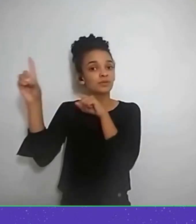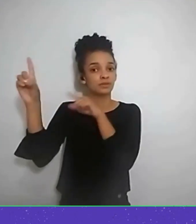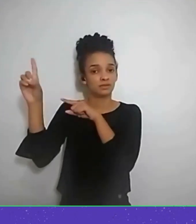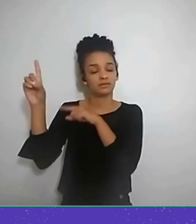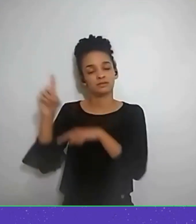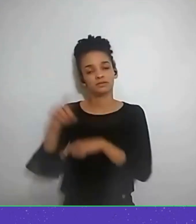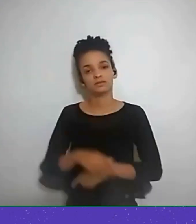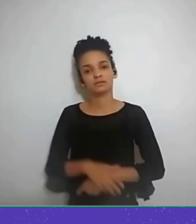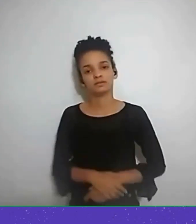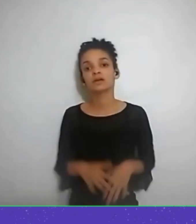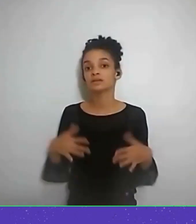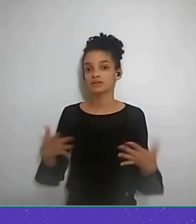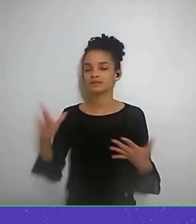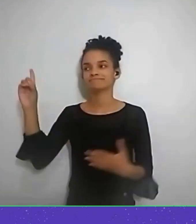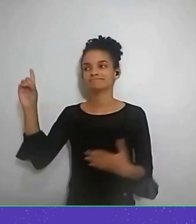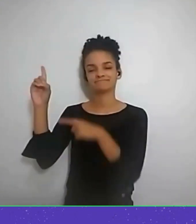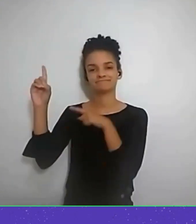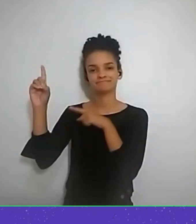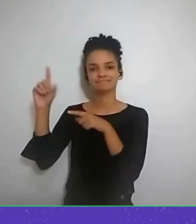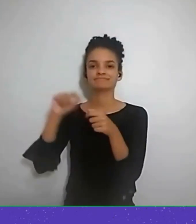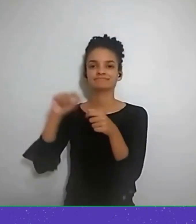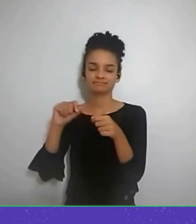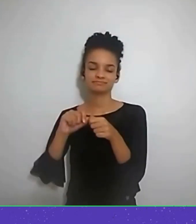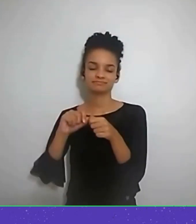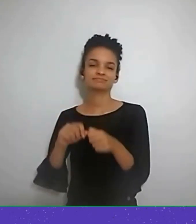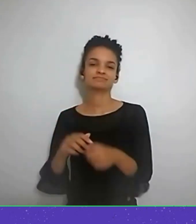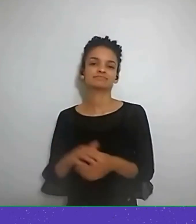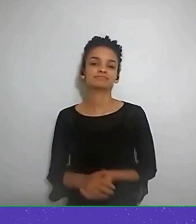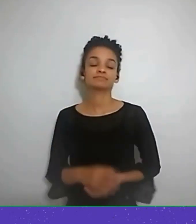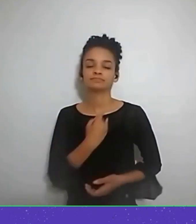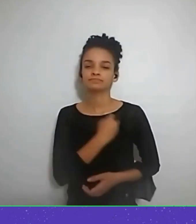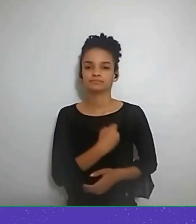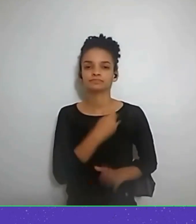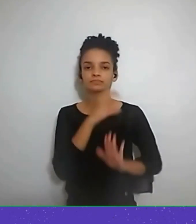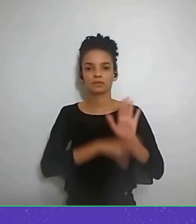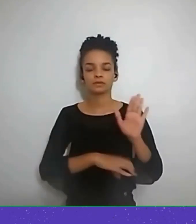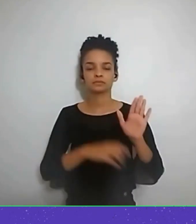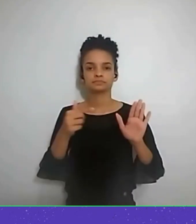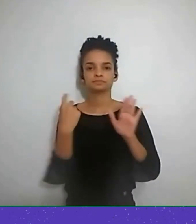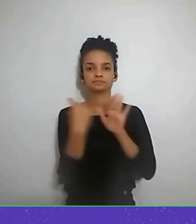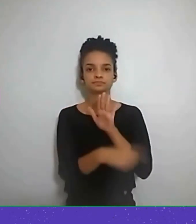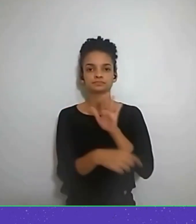faz. João 7,16.